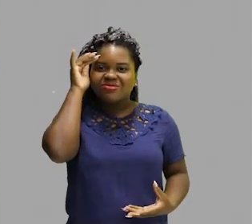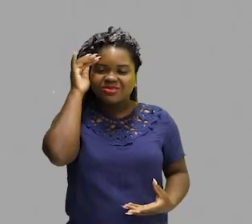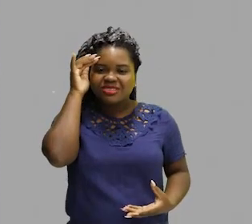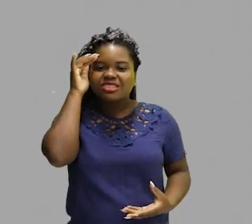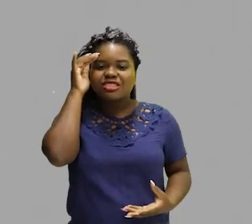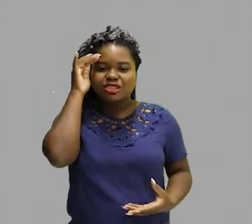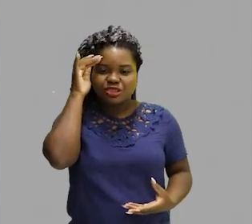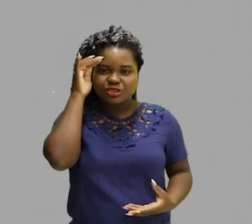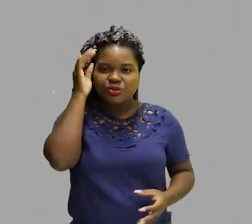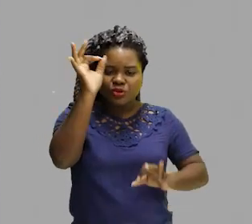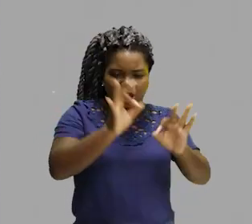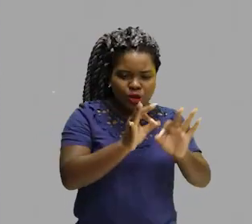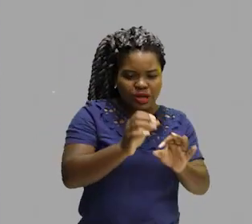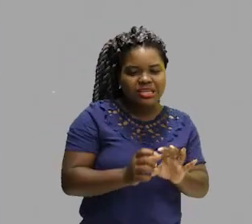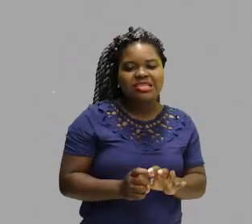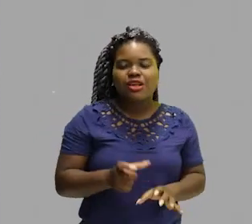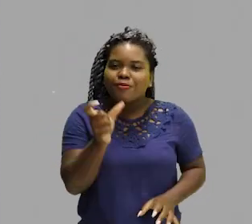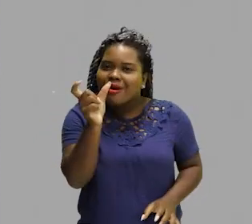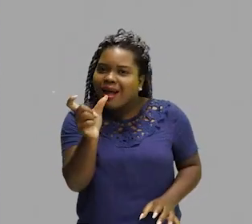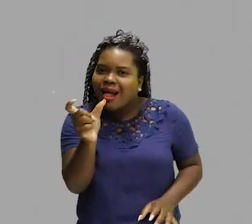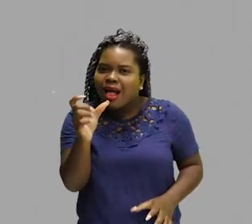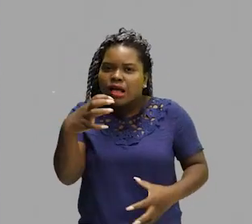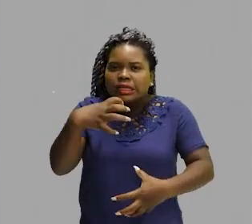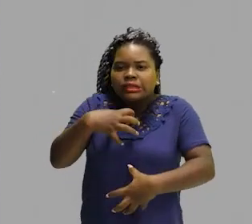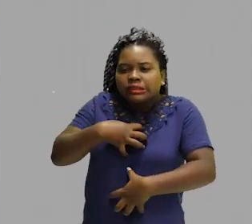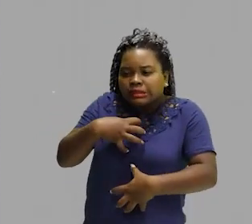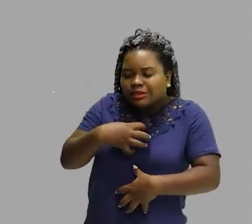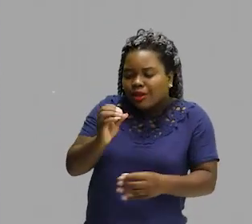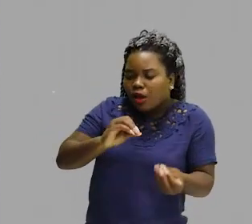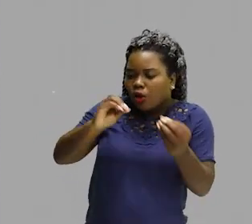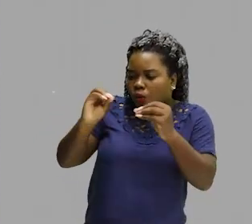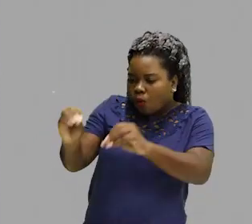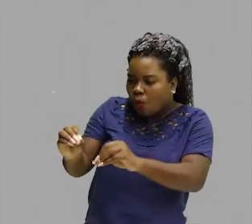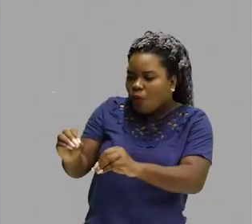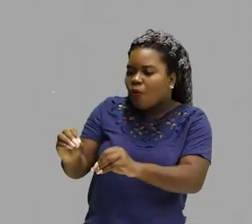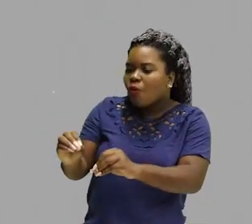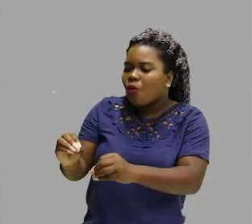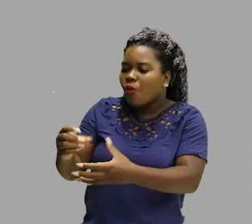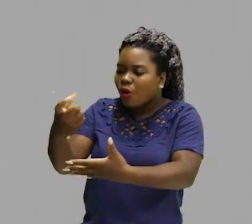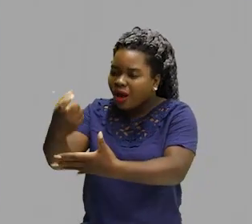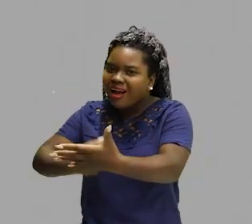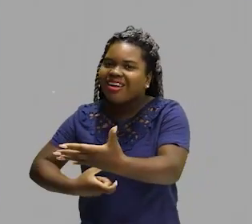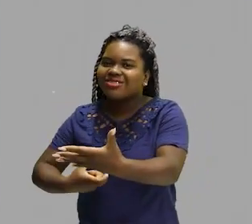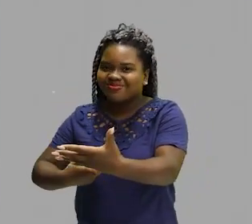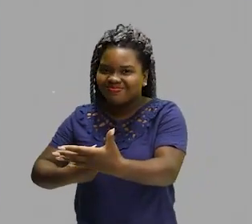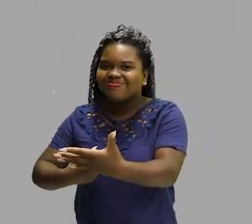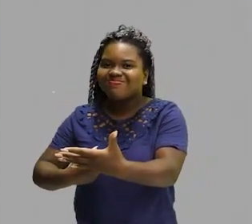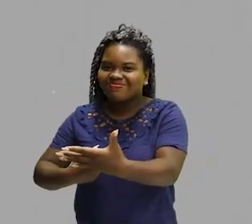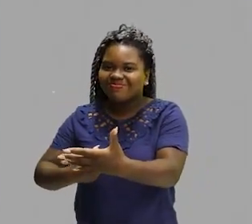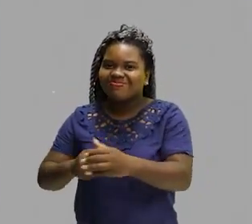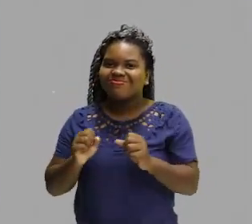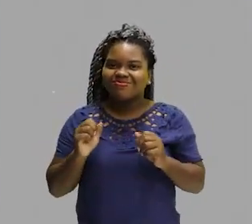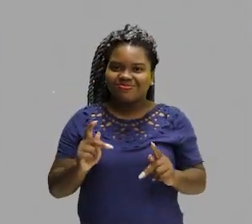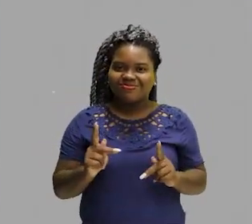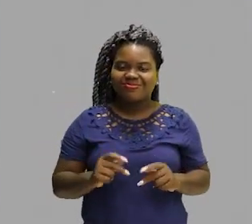palavras e trazer sentimentos, trazer suas emoções e colocá-las no papel, no caso aqui para nós, da arte